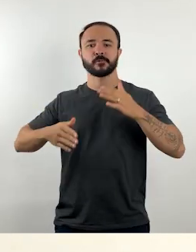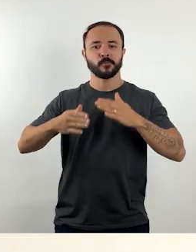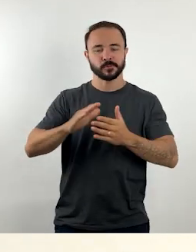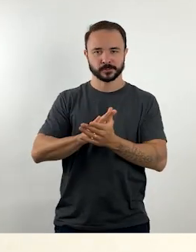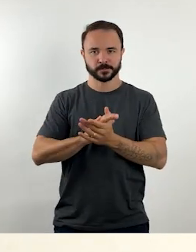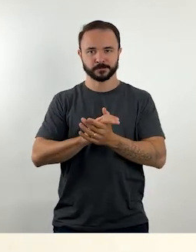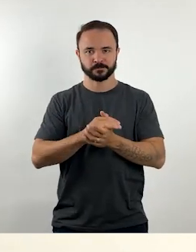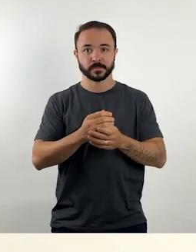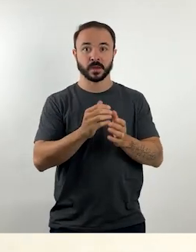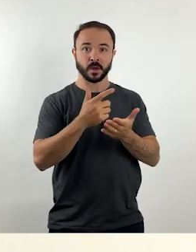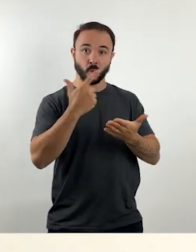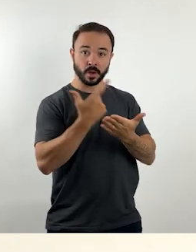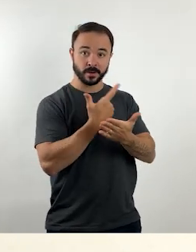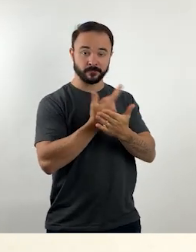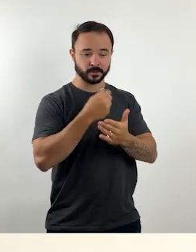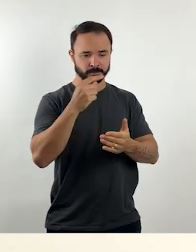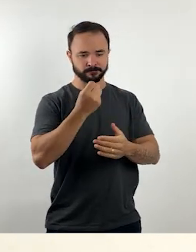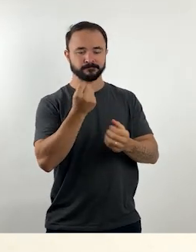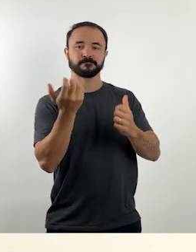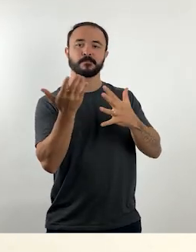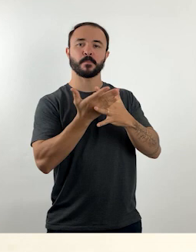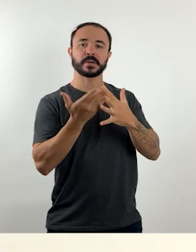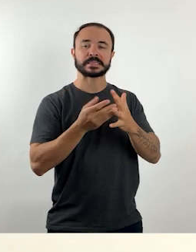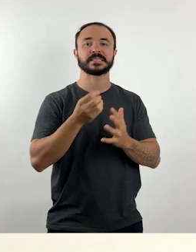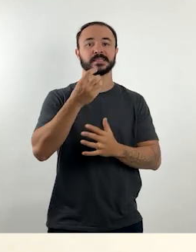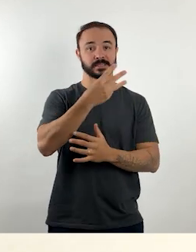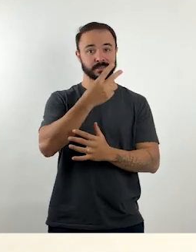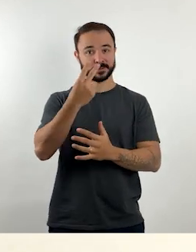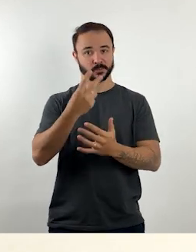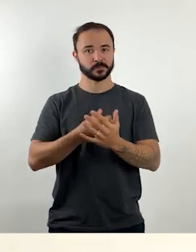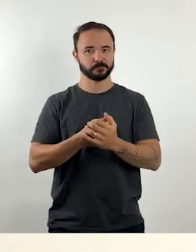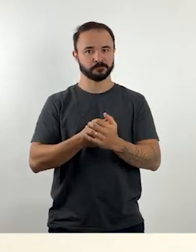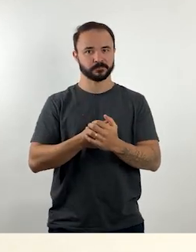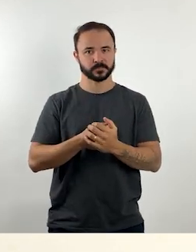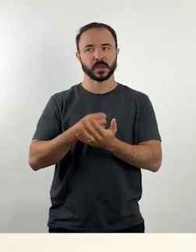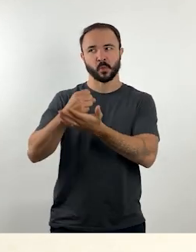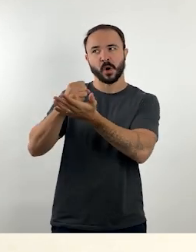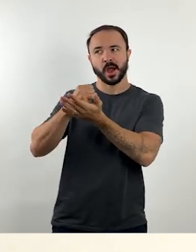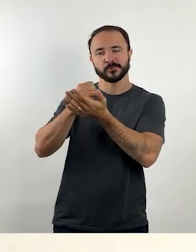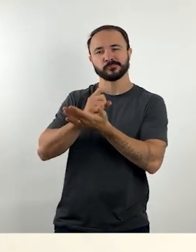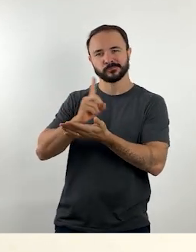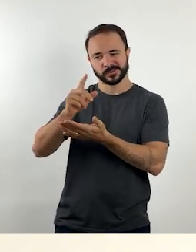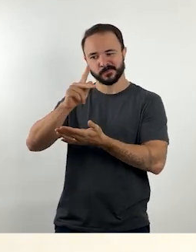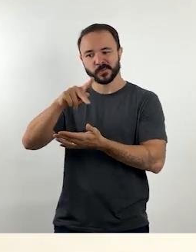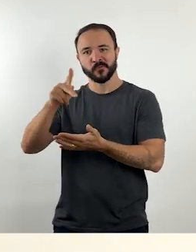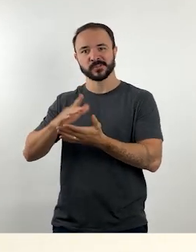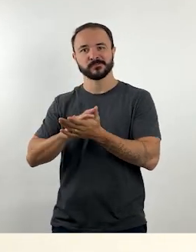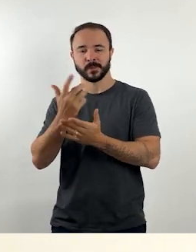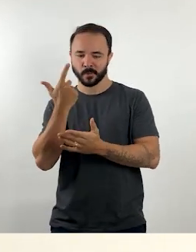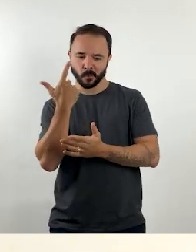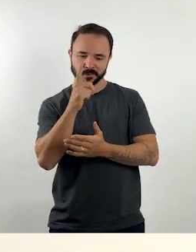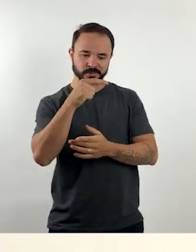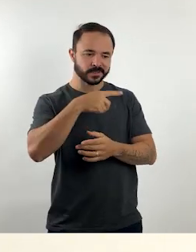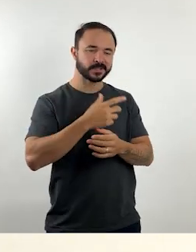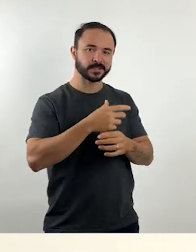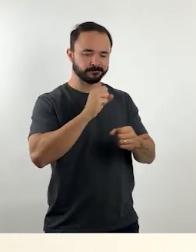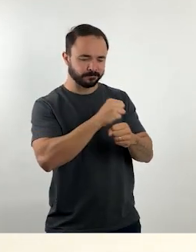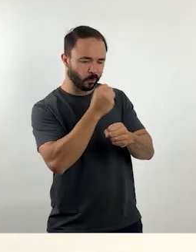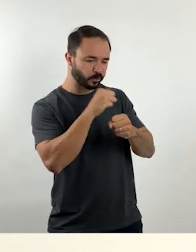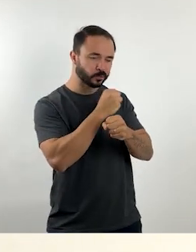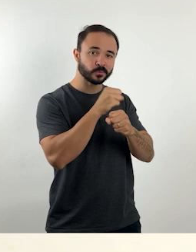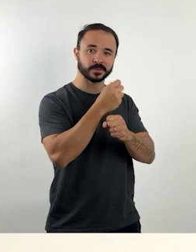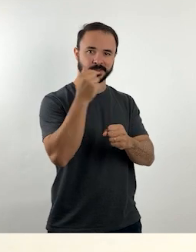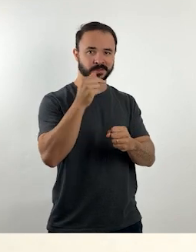livro na página 32, que você vai ter os passos aqui. E aí, com o auxílio dele, você consegue fazer a montagem